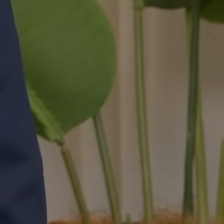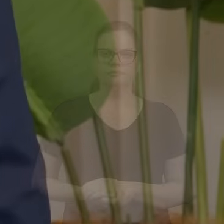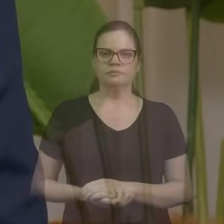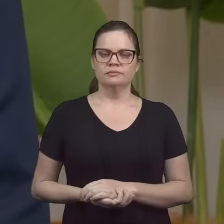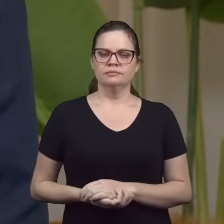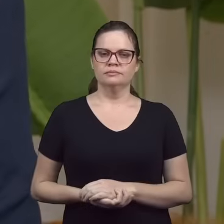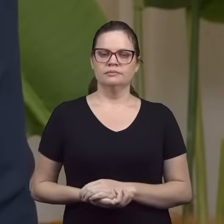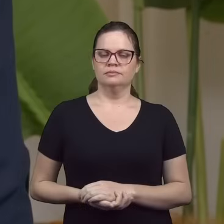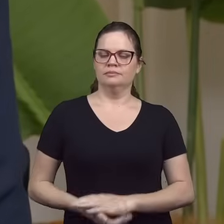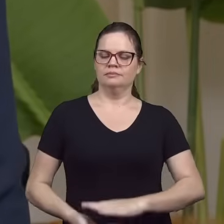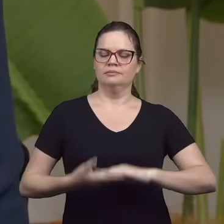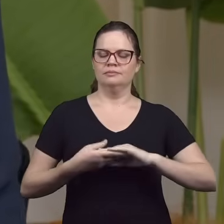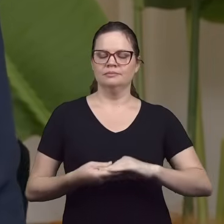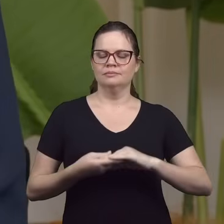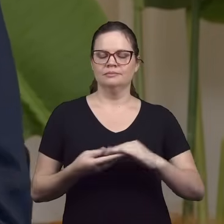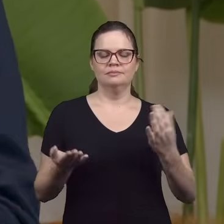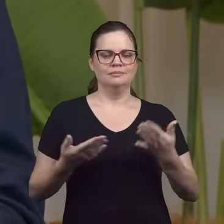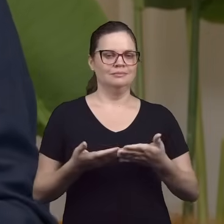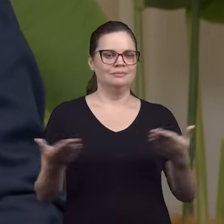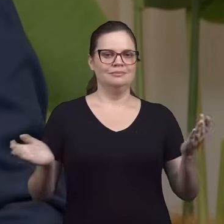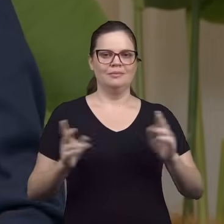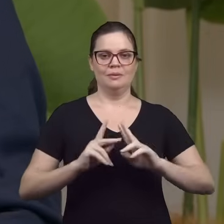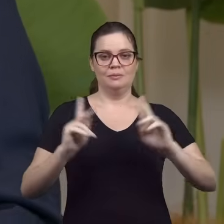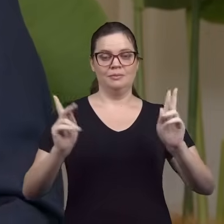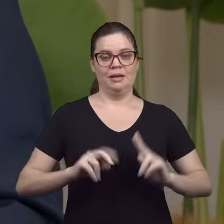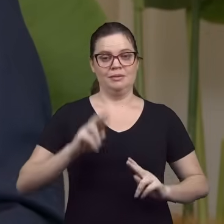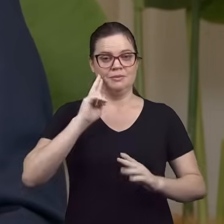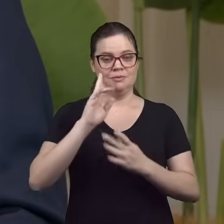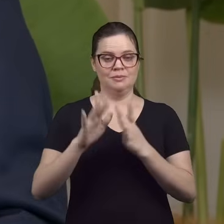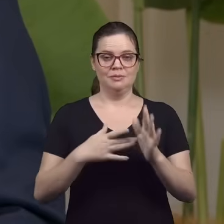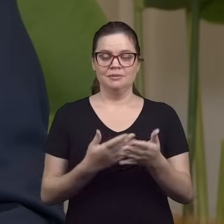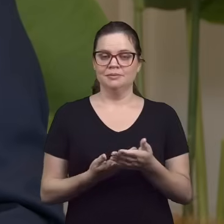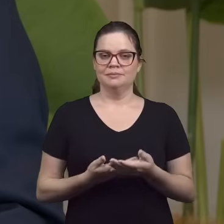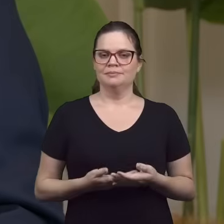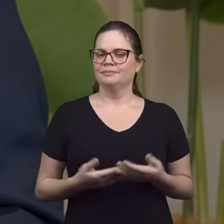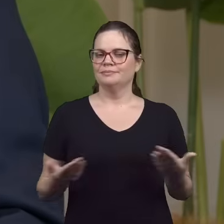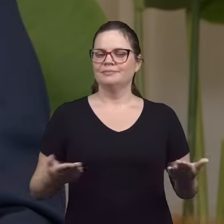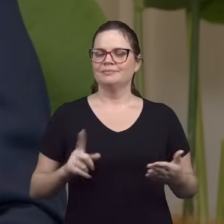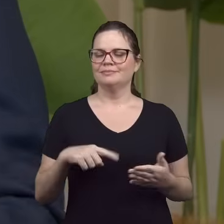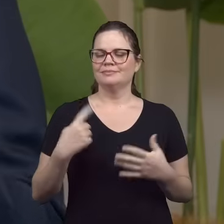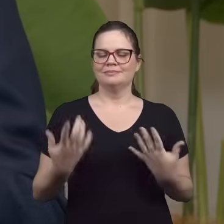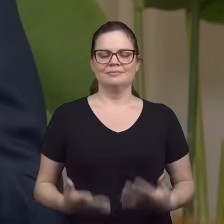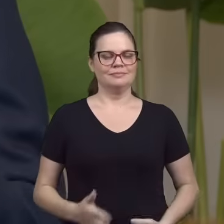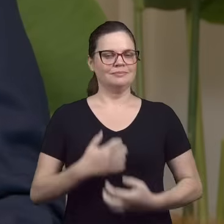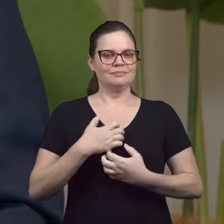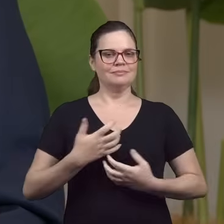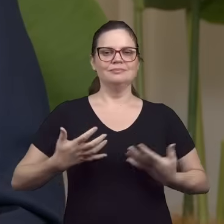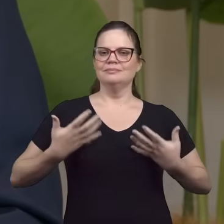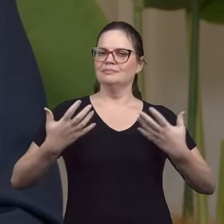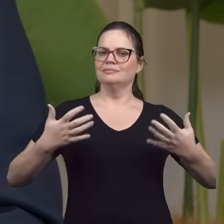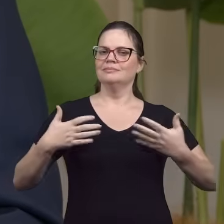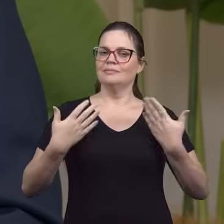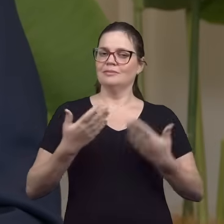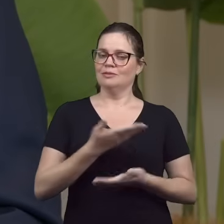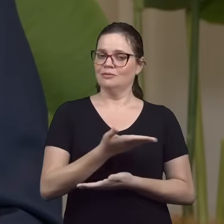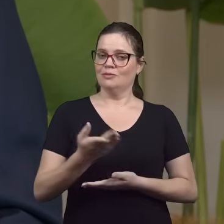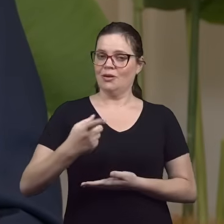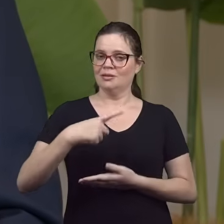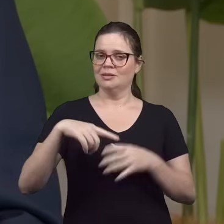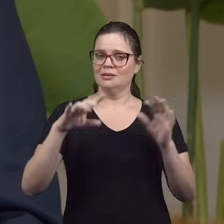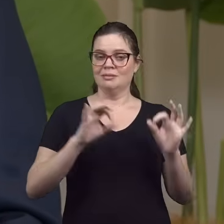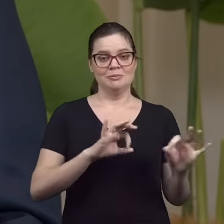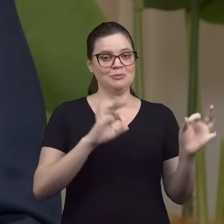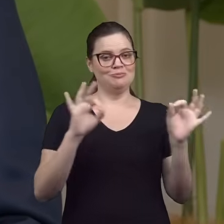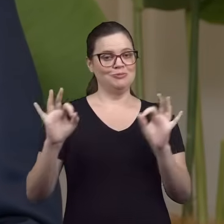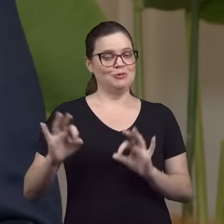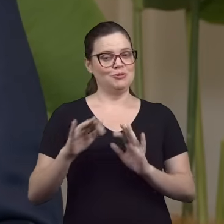Amados irmãos e amigos, a paz do Senhor Jesus, que alegria reencontrá-los aqui mais uma vez no nosso